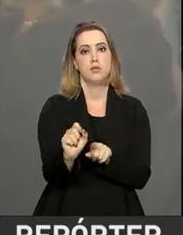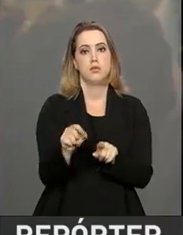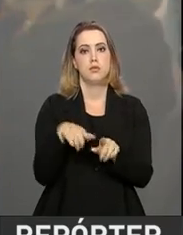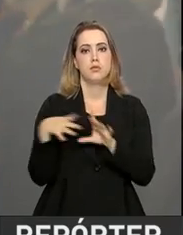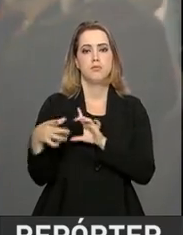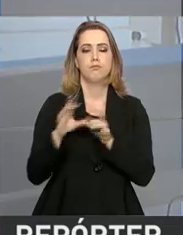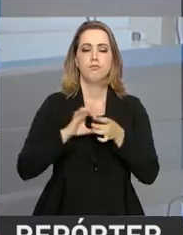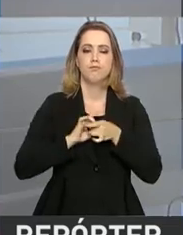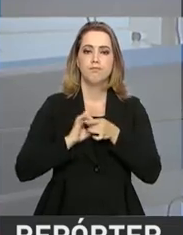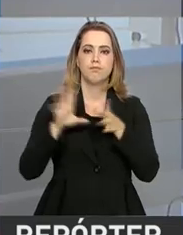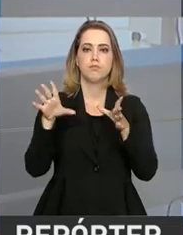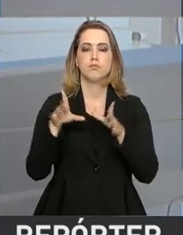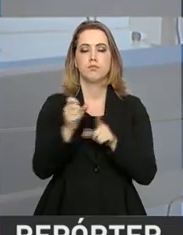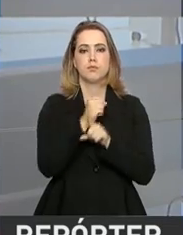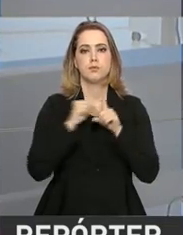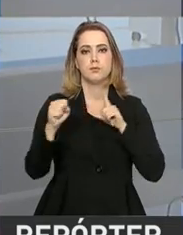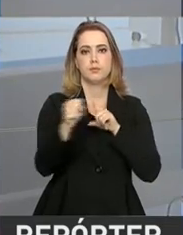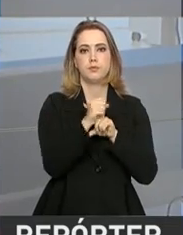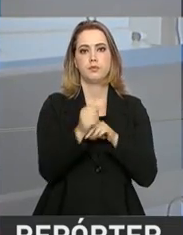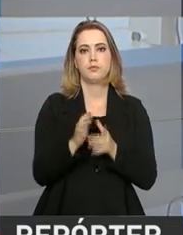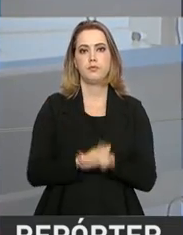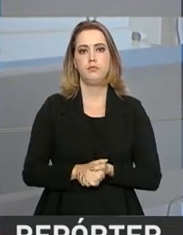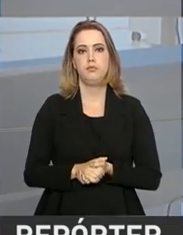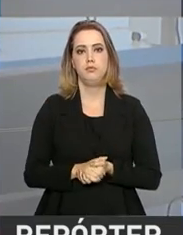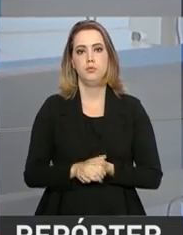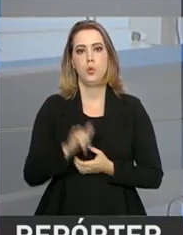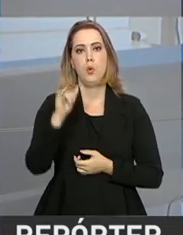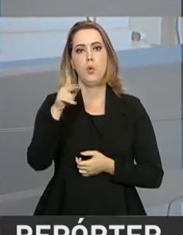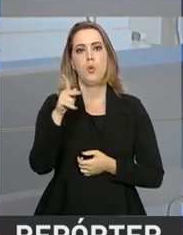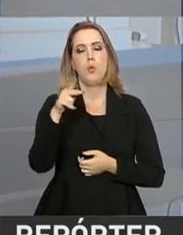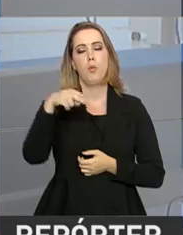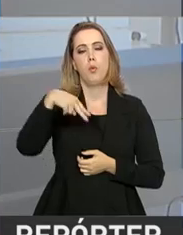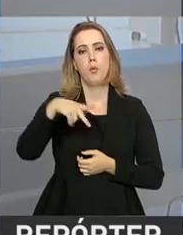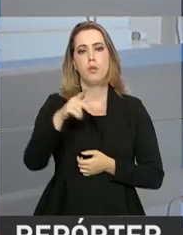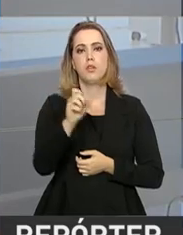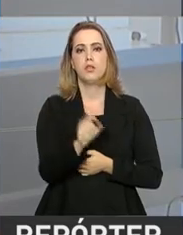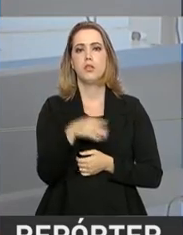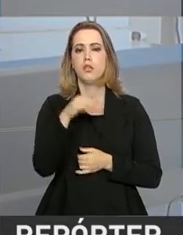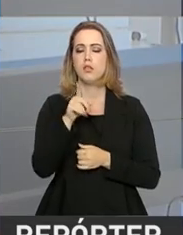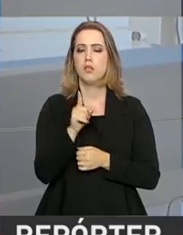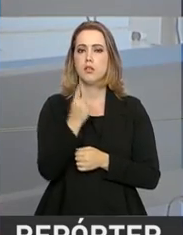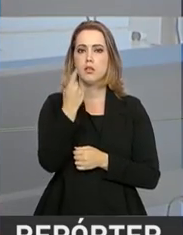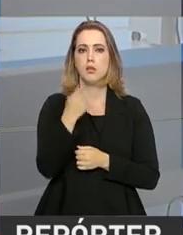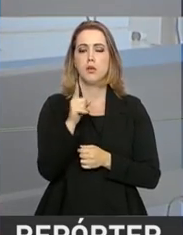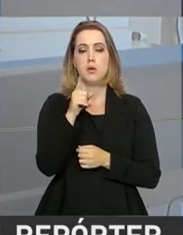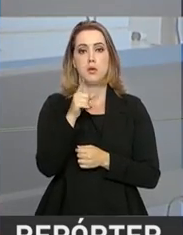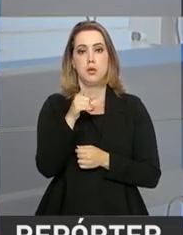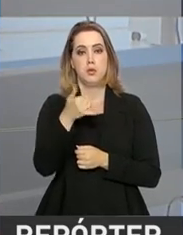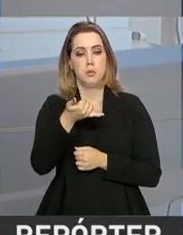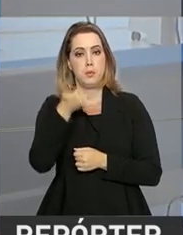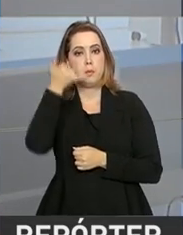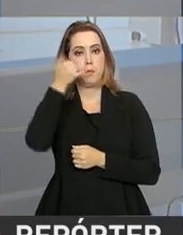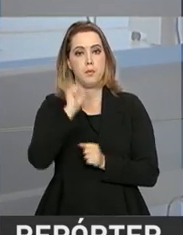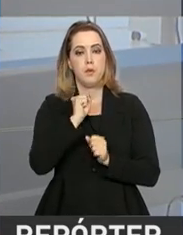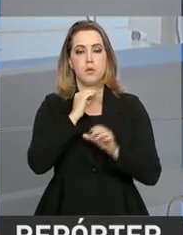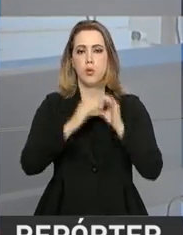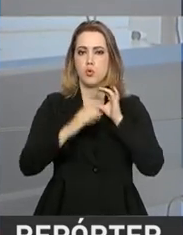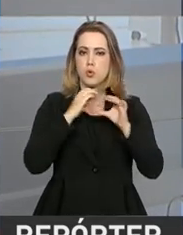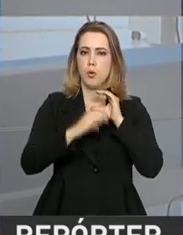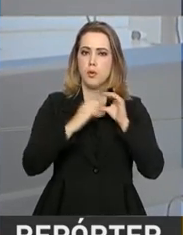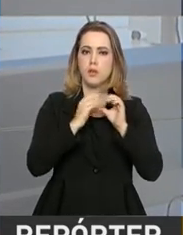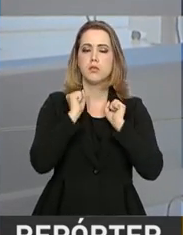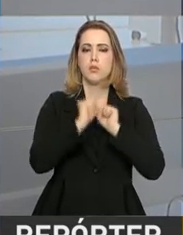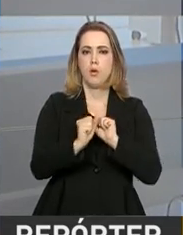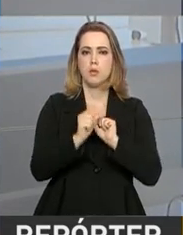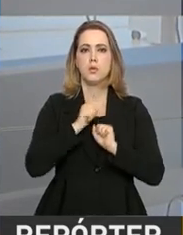digamos, social. E o INEP criou um canal de atendimento para tirar dúvidas sobre o Enem, o Exame Nacional do Ensino Médio. O contato